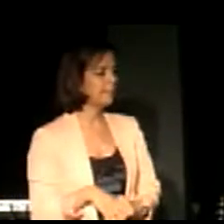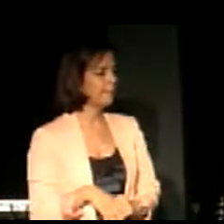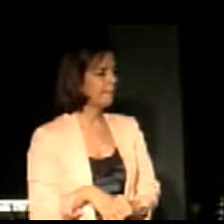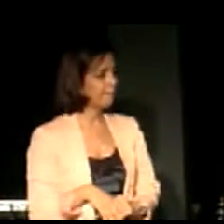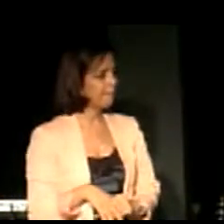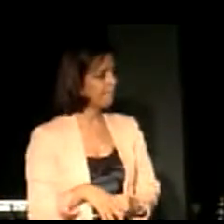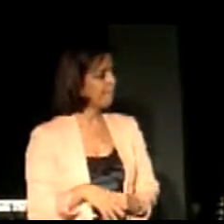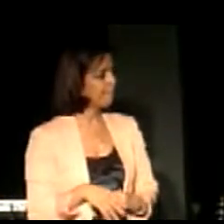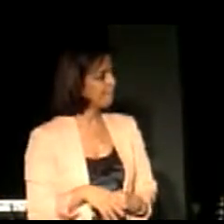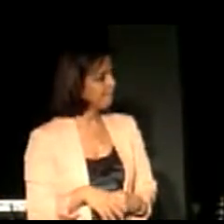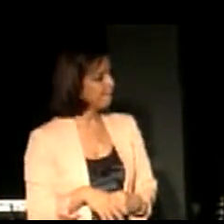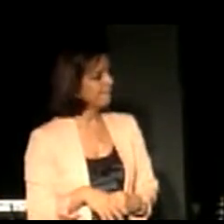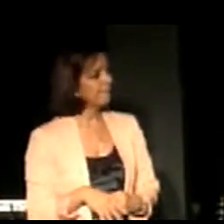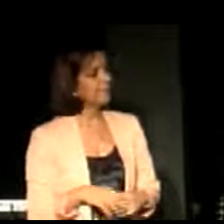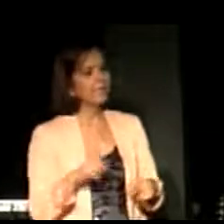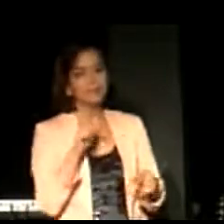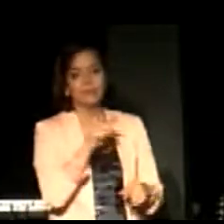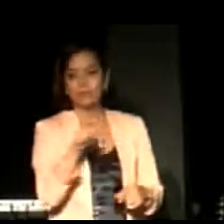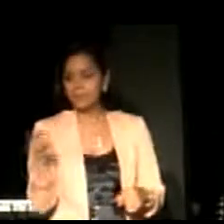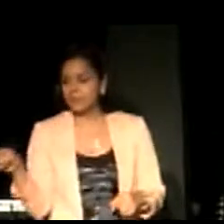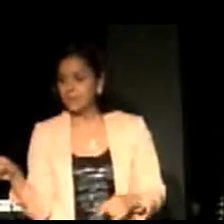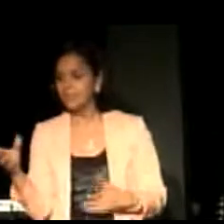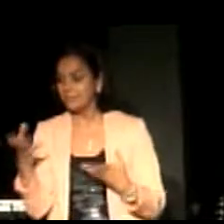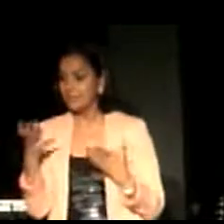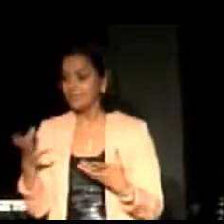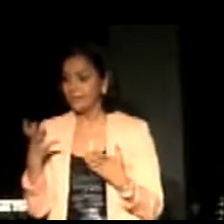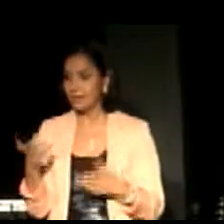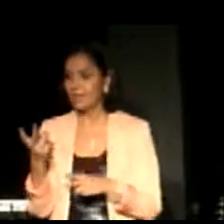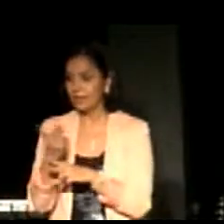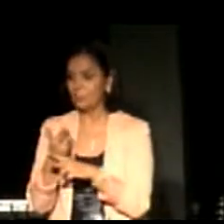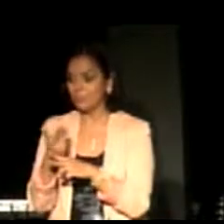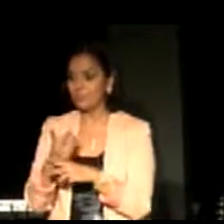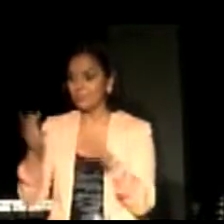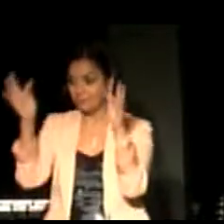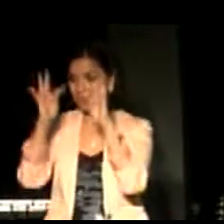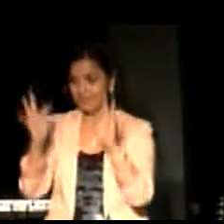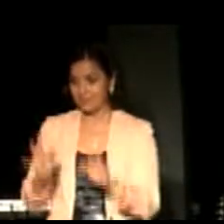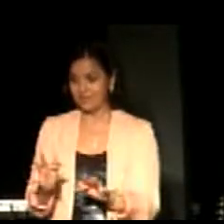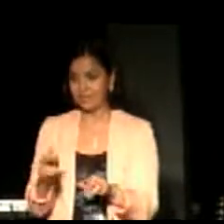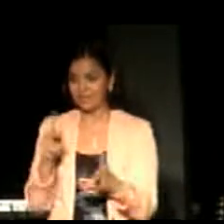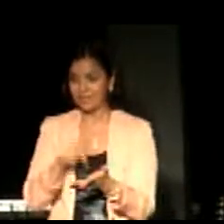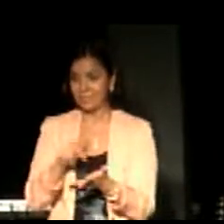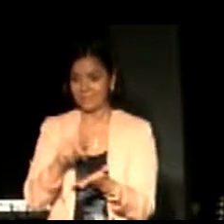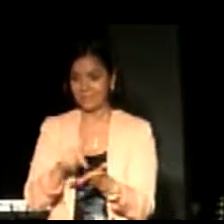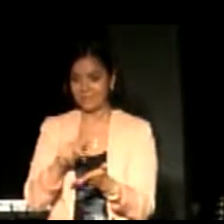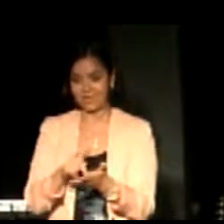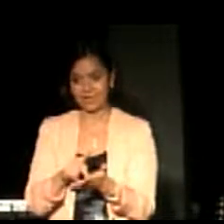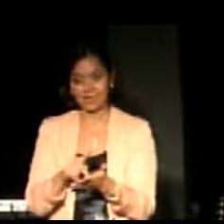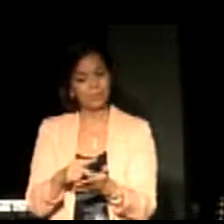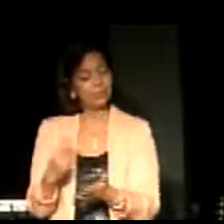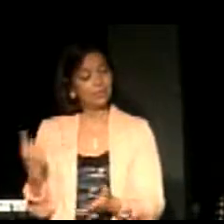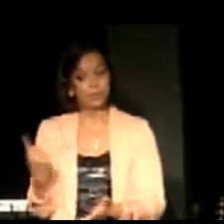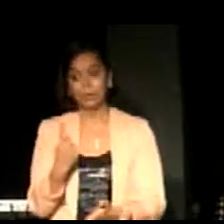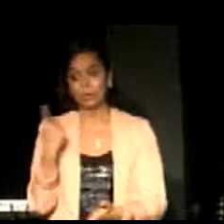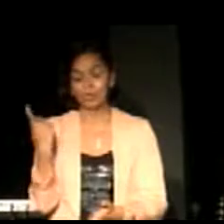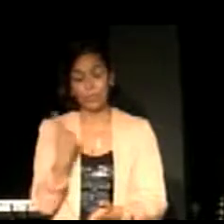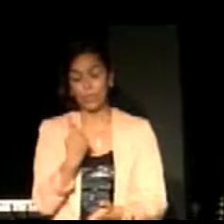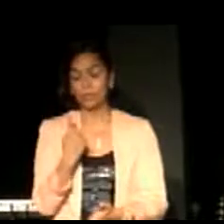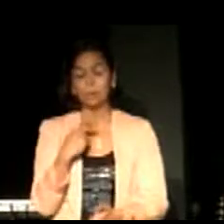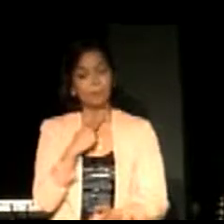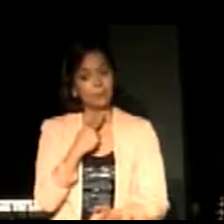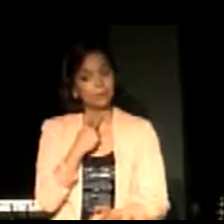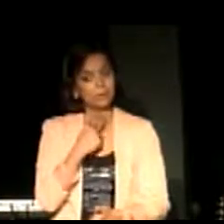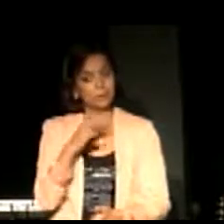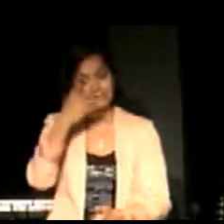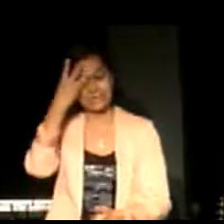natural. Para aqueles que querem buscar a felicidade, e nós não podemos nos esquecer